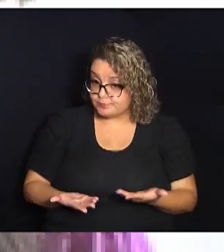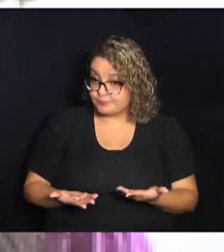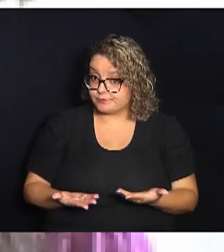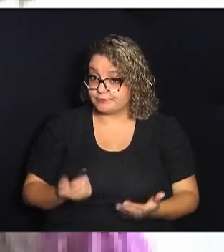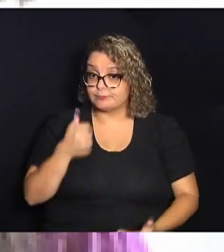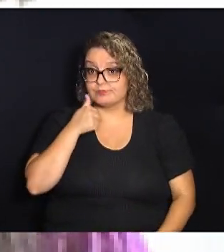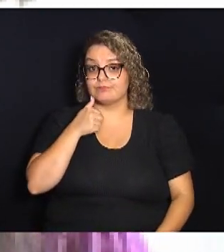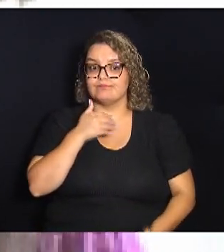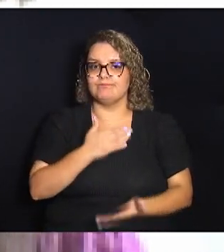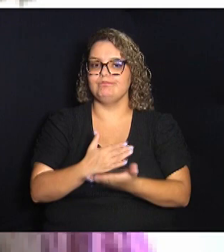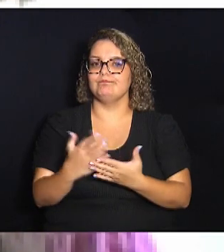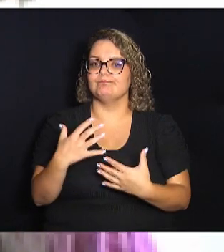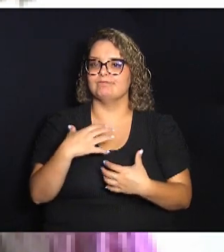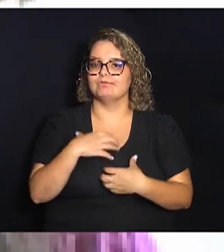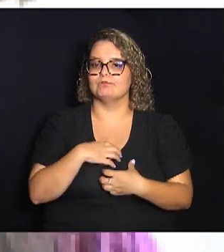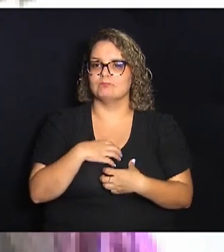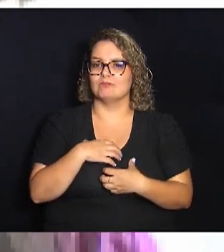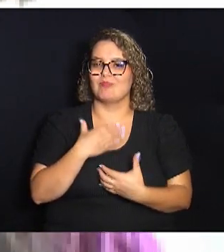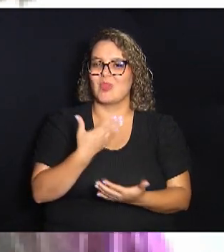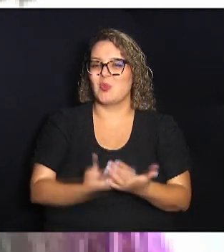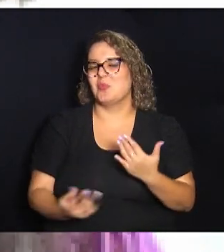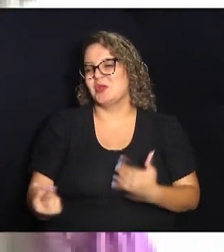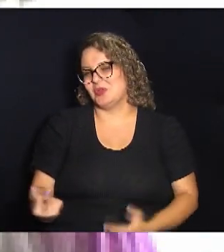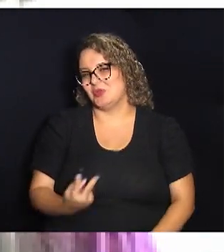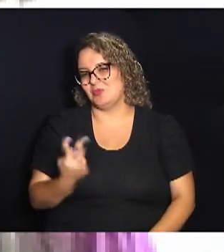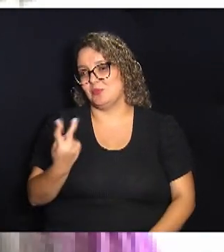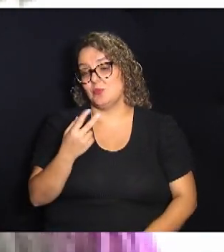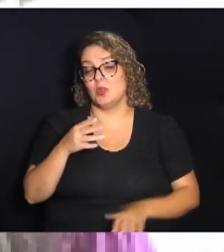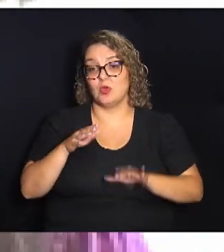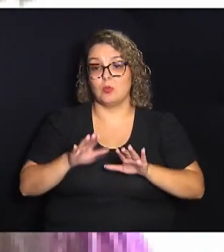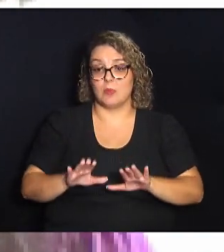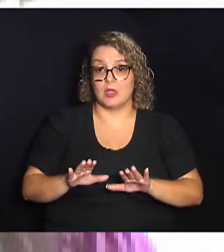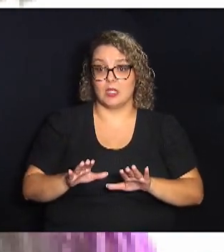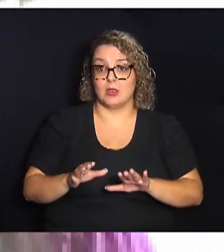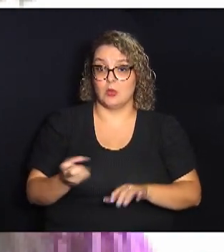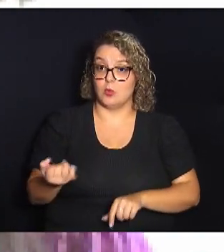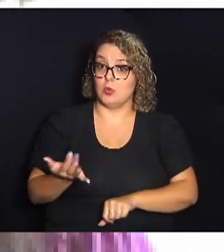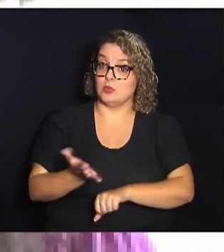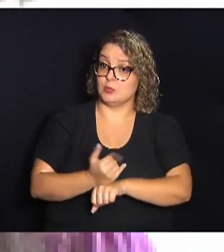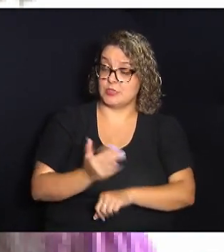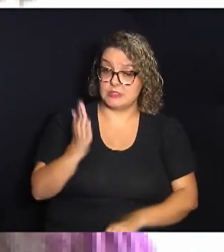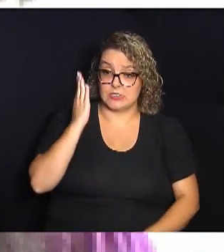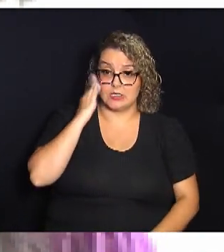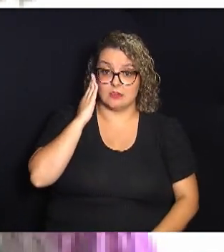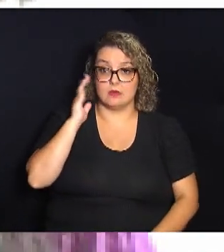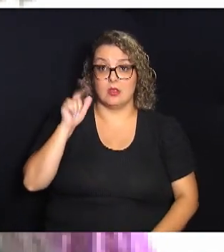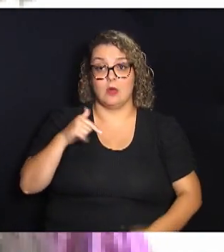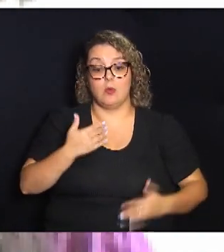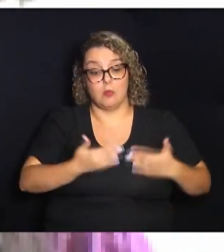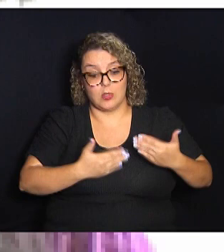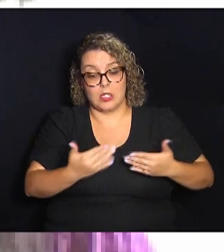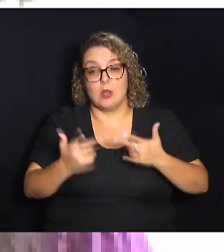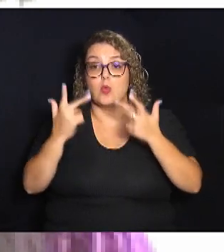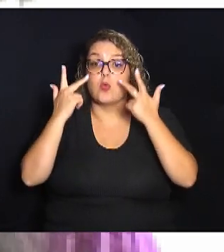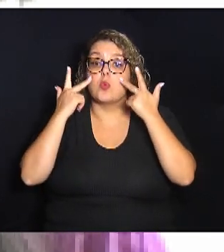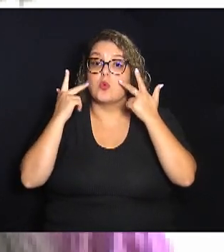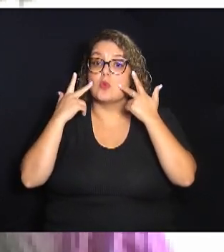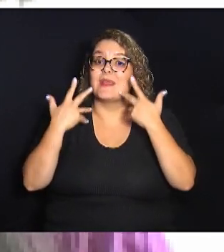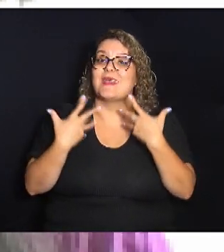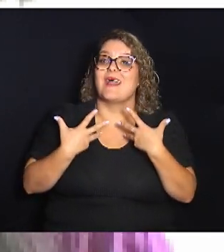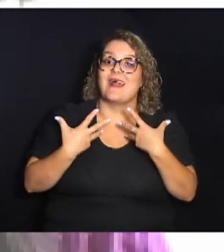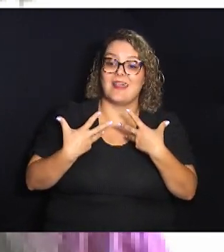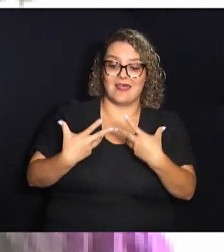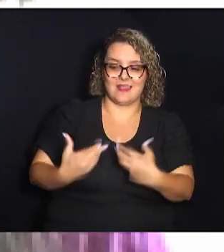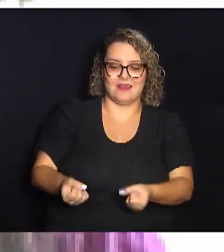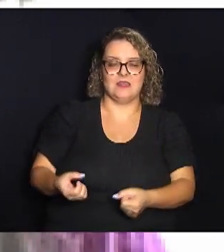se sentir desvalorizada. Porém, quanto antes ela entender que isso é um processo natural e aceitar essa